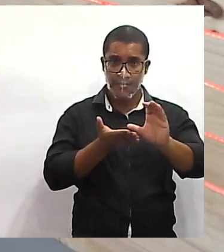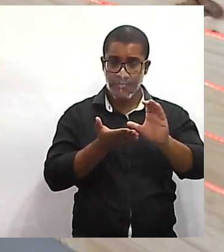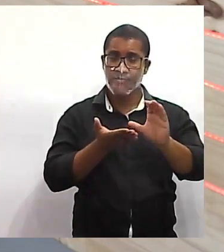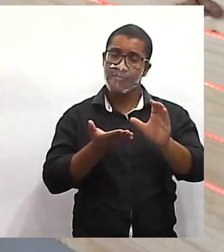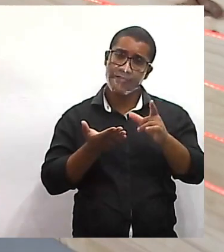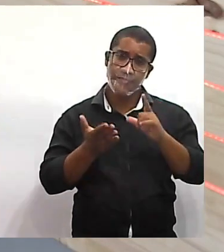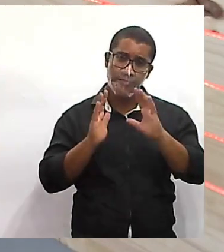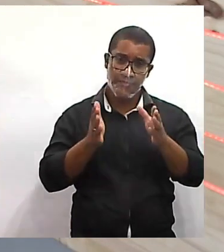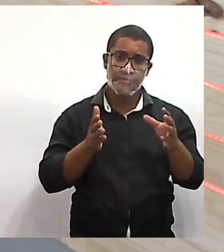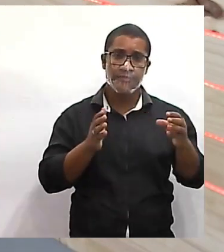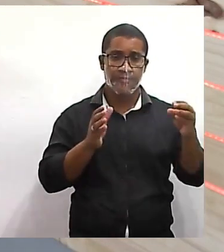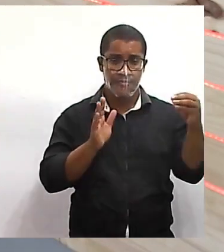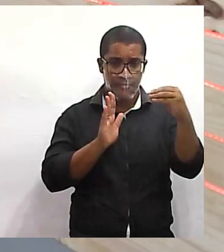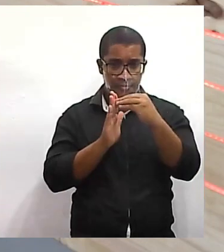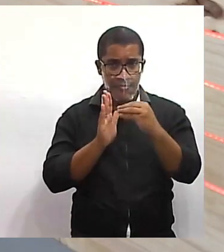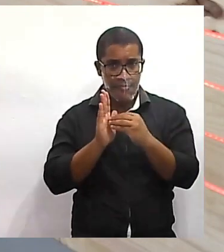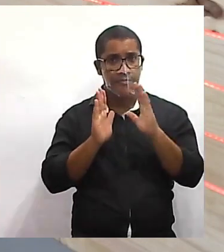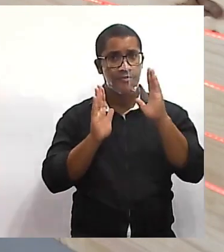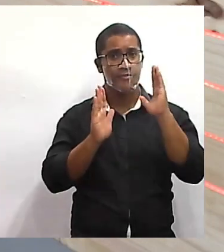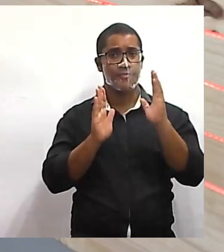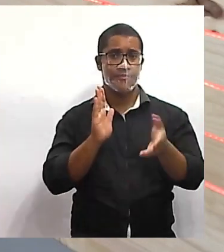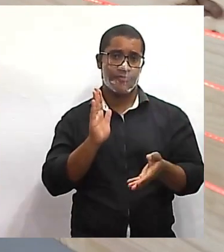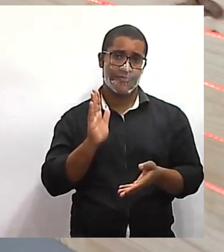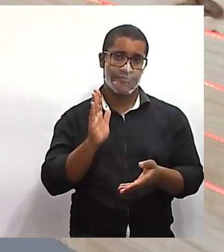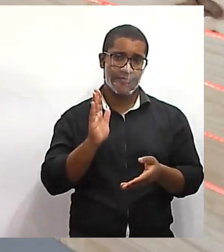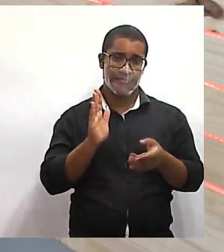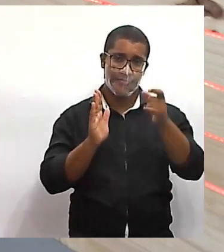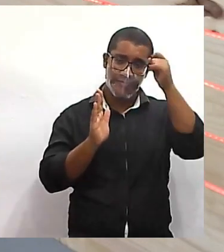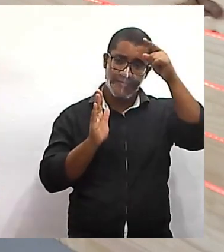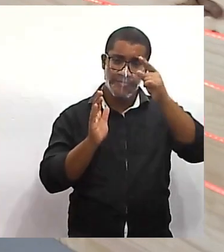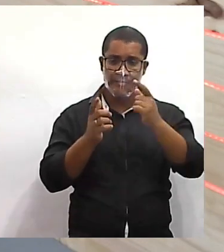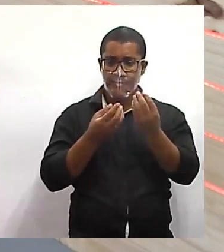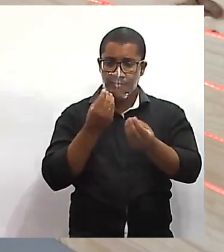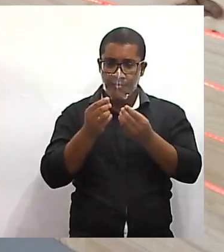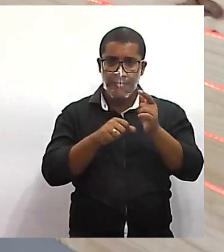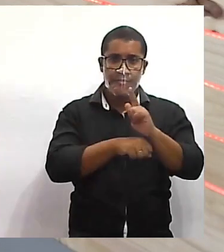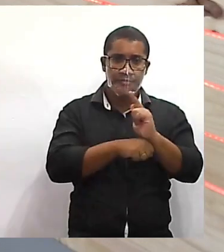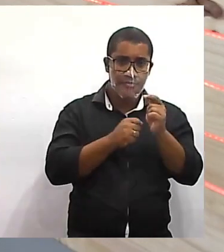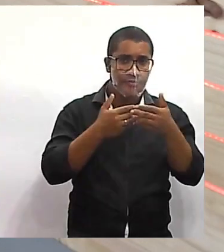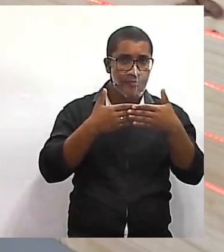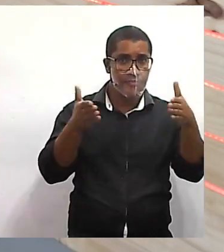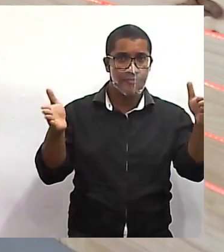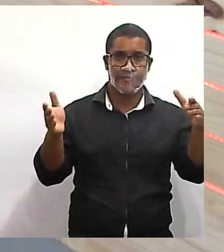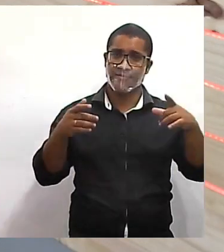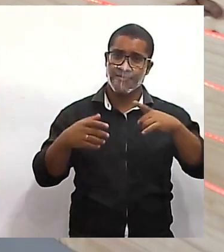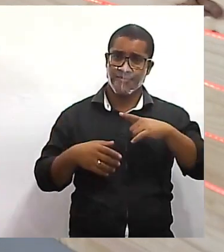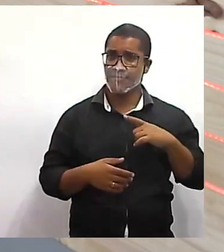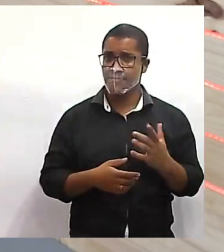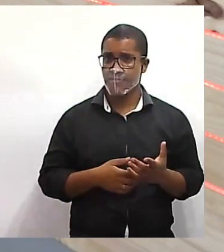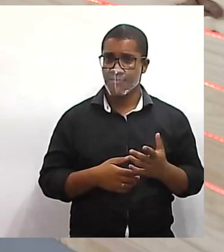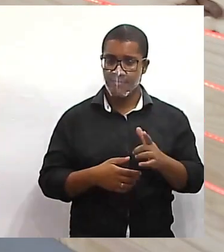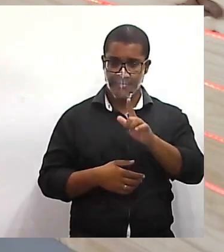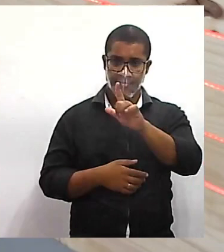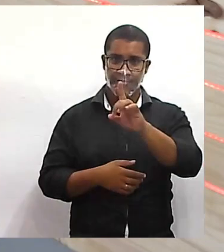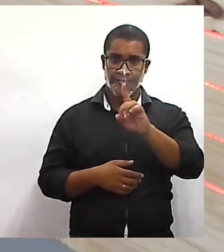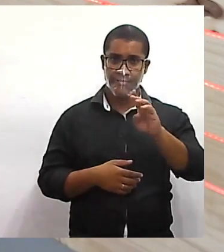né, que é essa ideia de uma gestão mais aberta. E a LDB